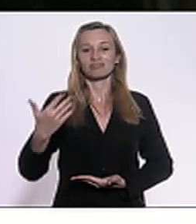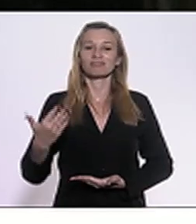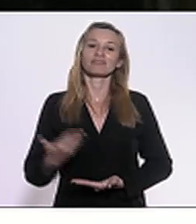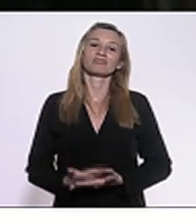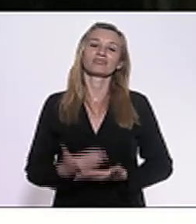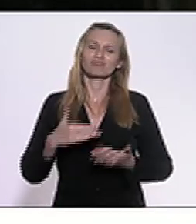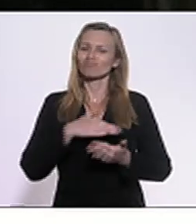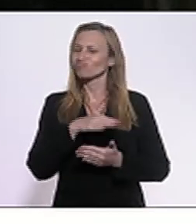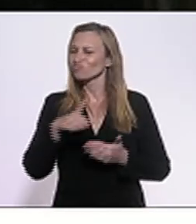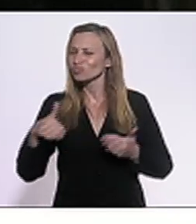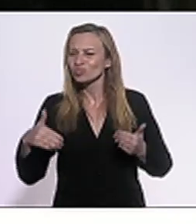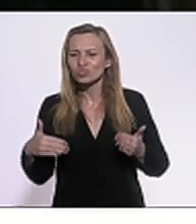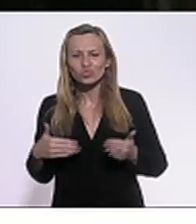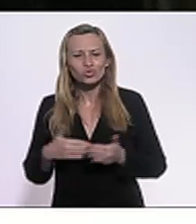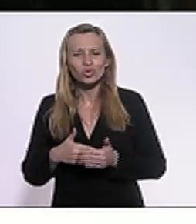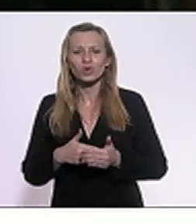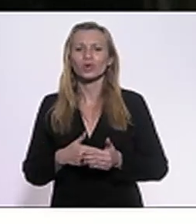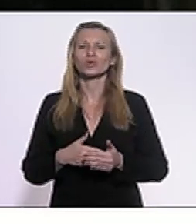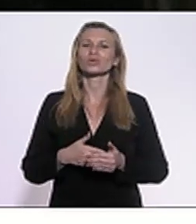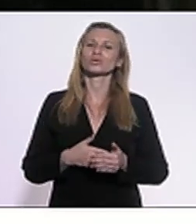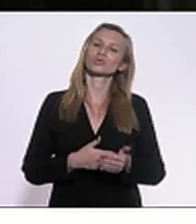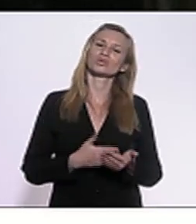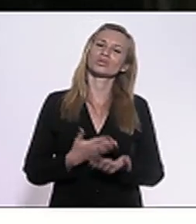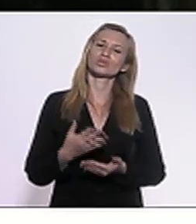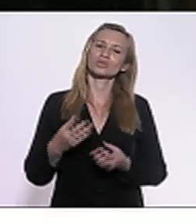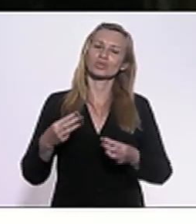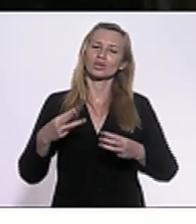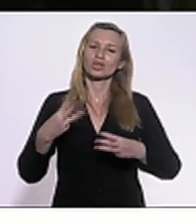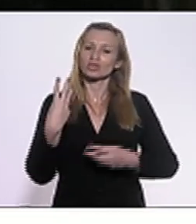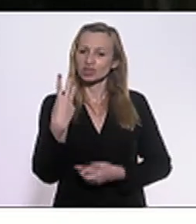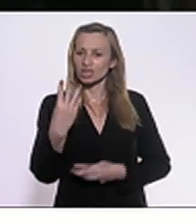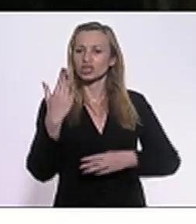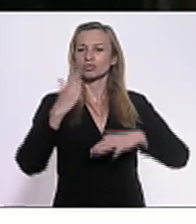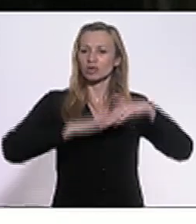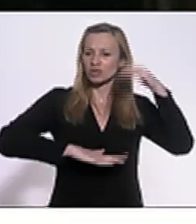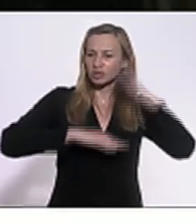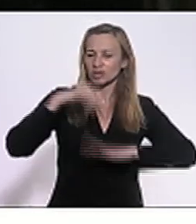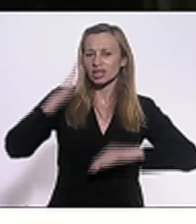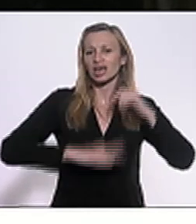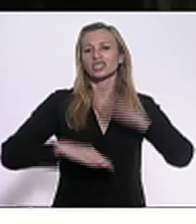participação dos 3 habilitados profissionais da Fazenda,